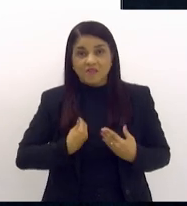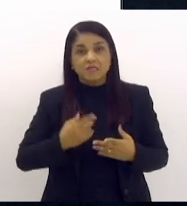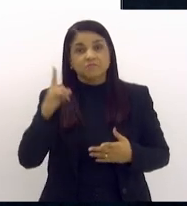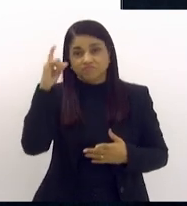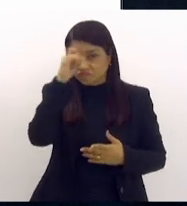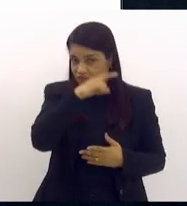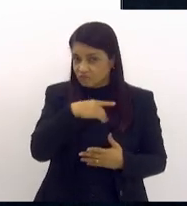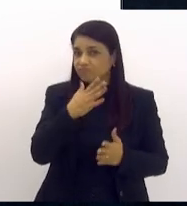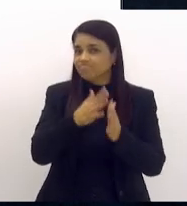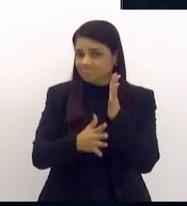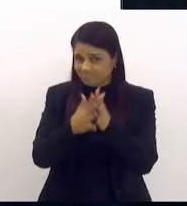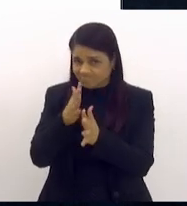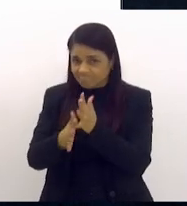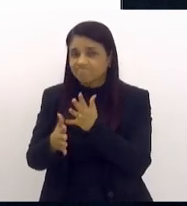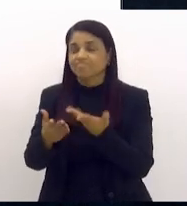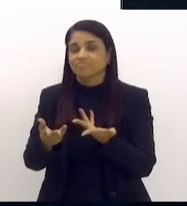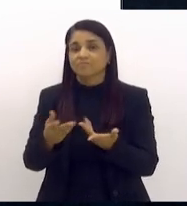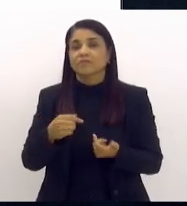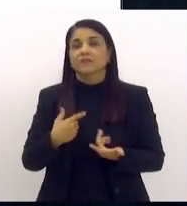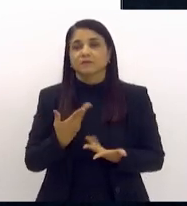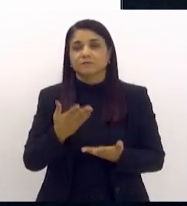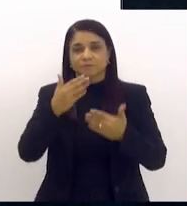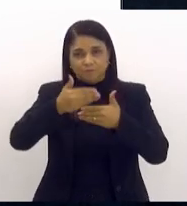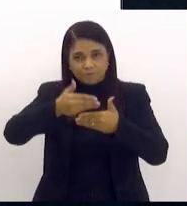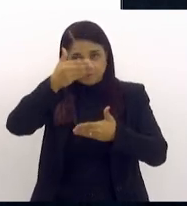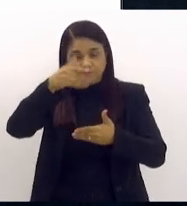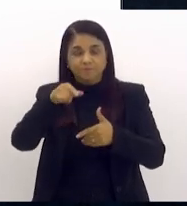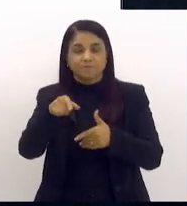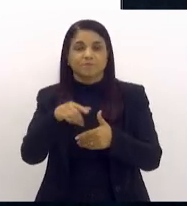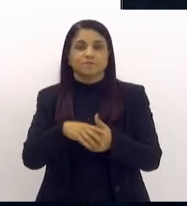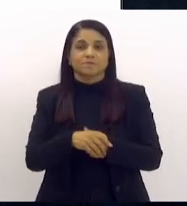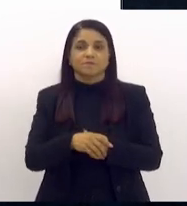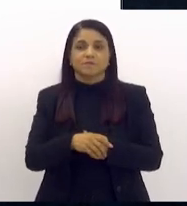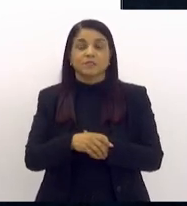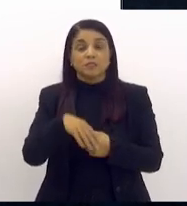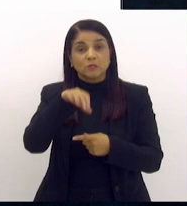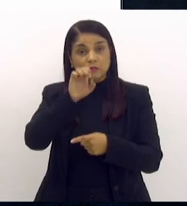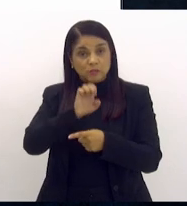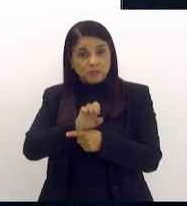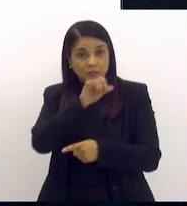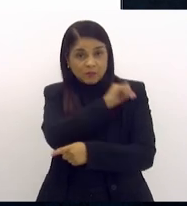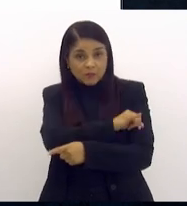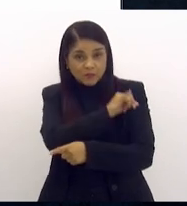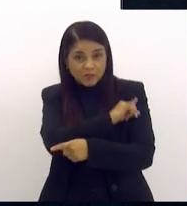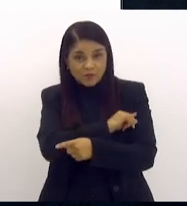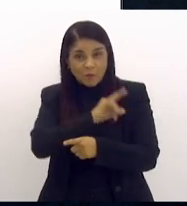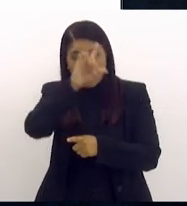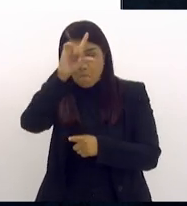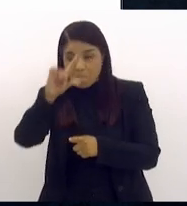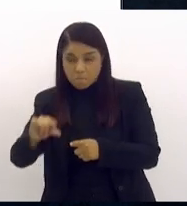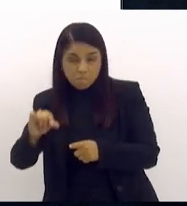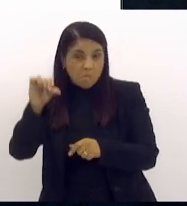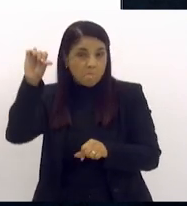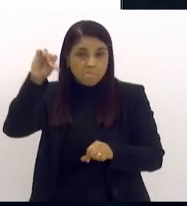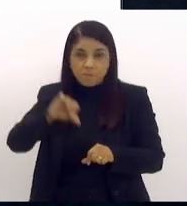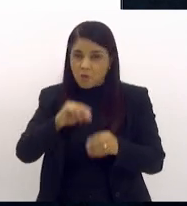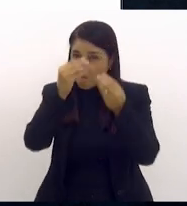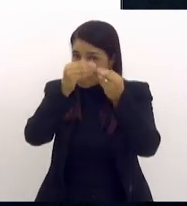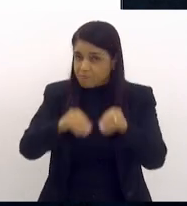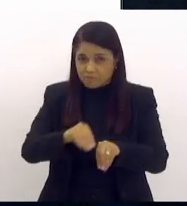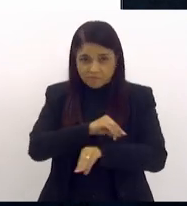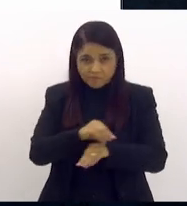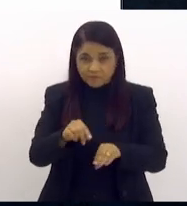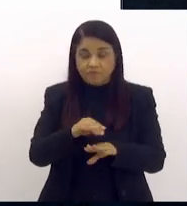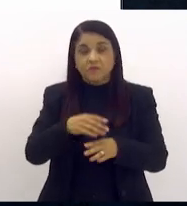complicada e pode passar tá no caso do Estado do Rio de Janeiro a queda foi ainda mais dramática aí tem uma